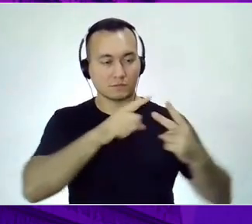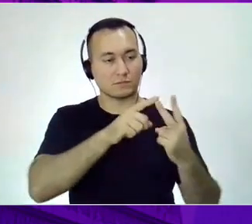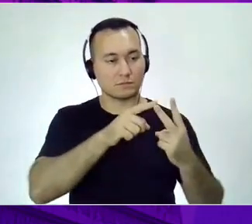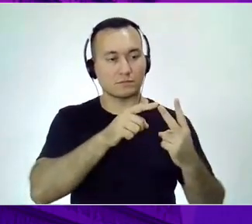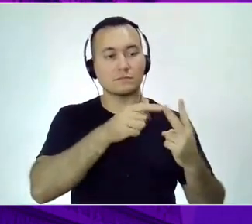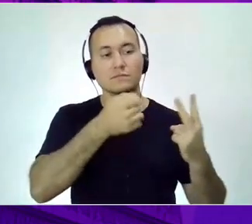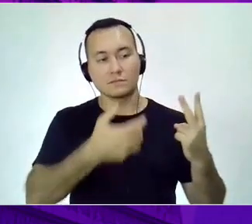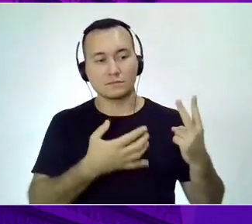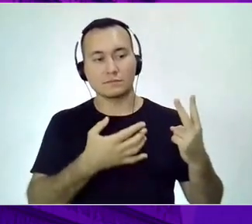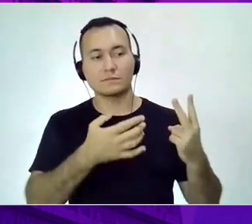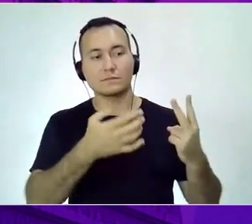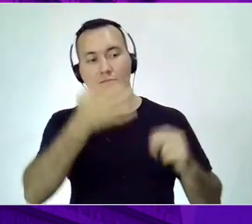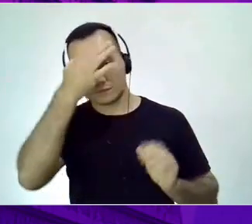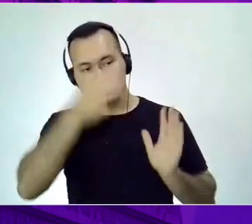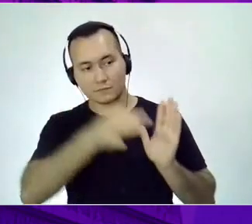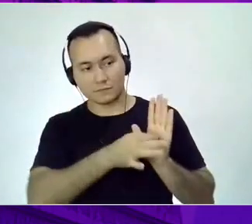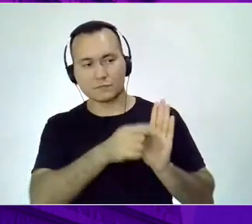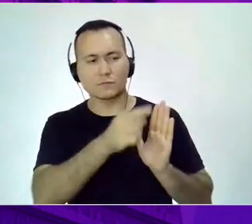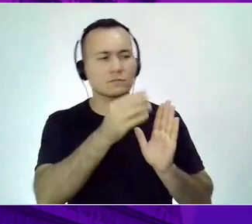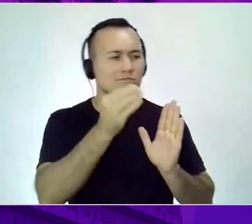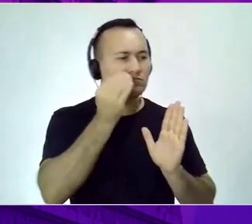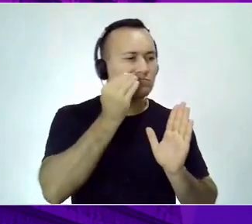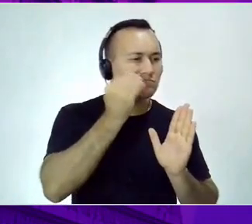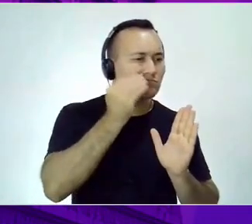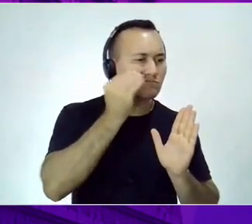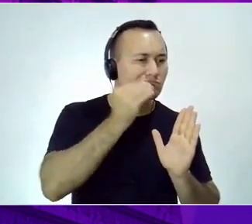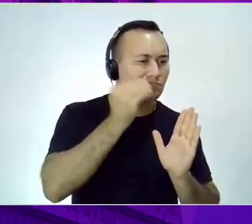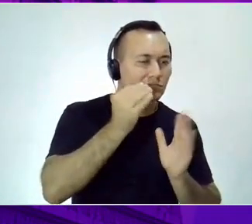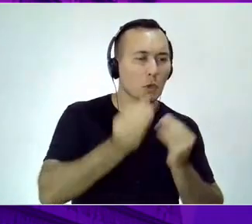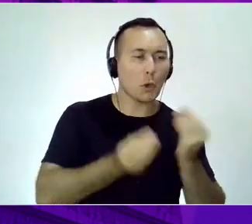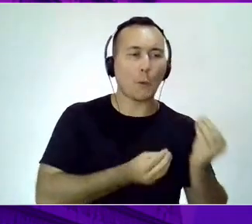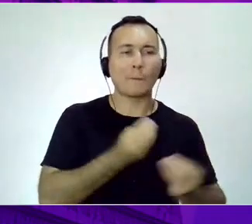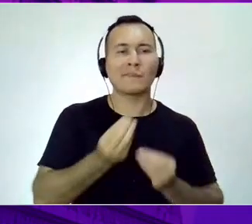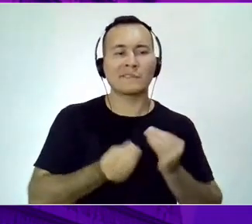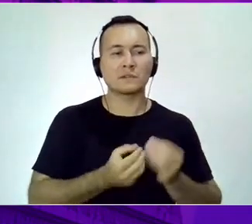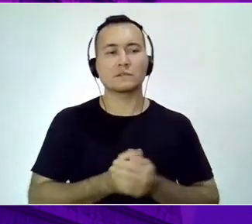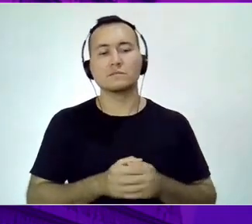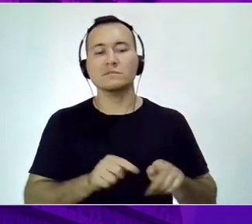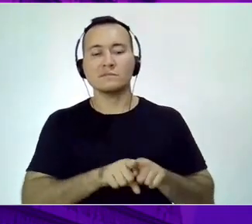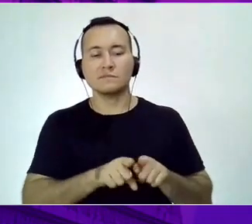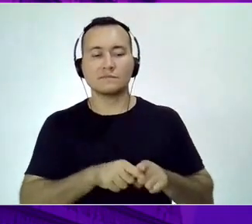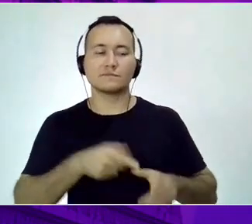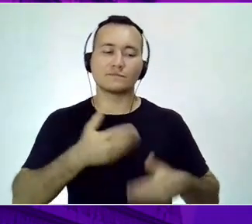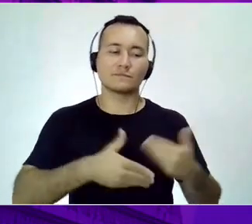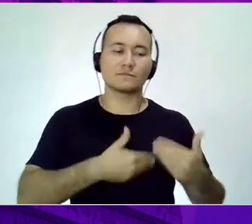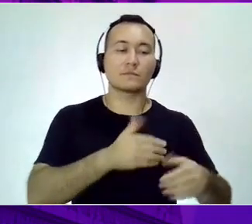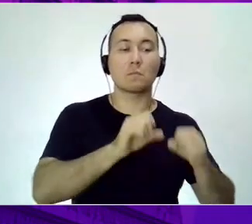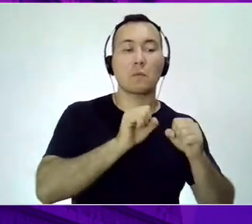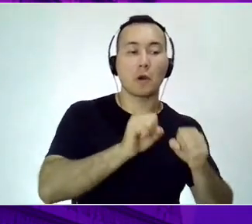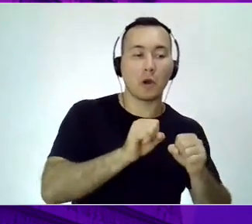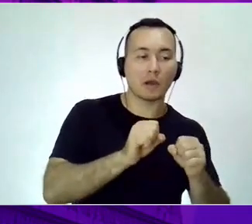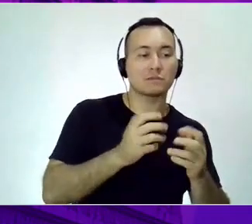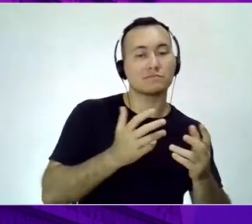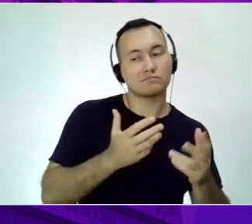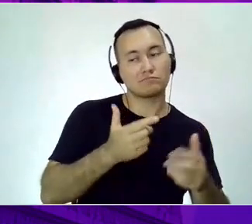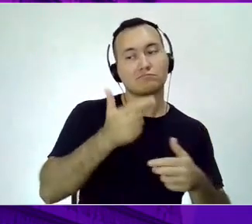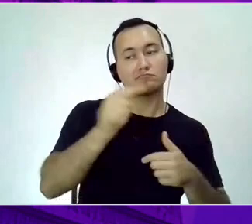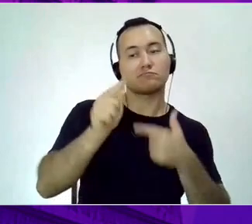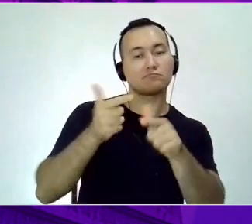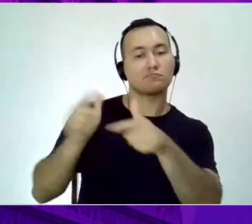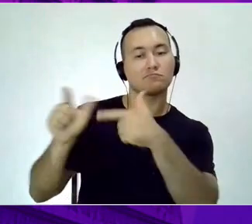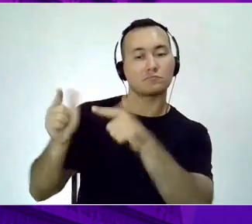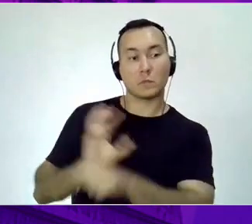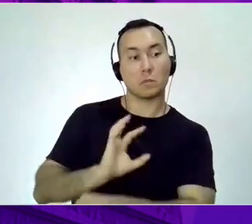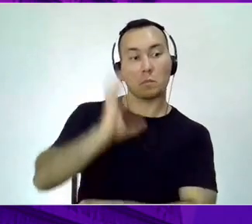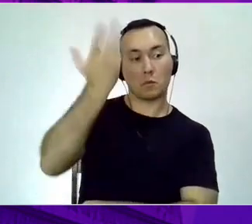Inclusive fala de questões de viés, questões de toxicidade de dados, que a gente não está tratando aqui hoje. Eu estou falando do